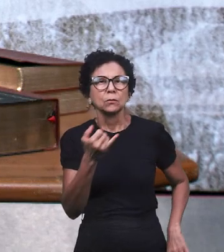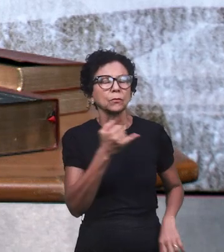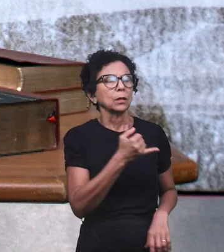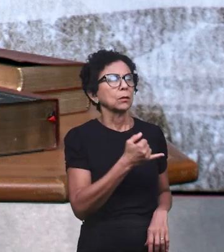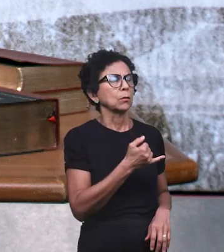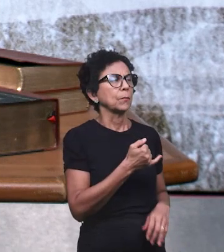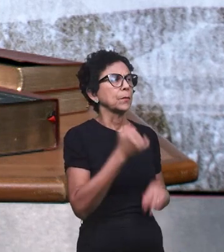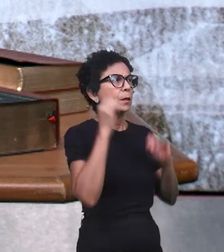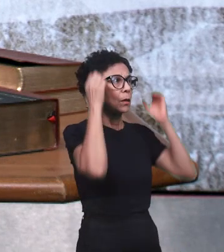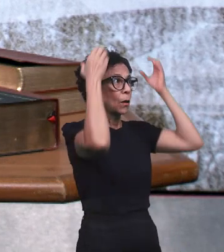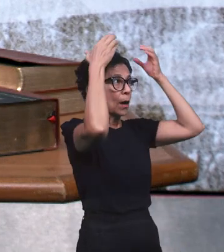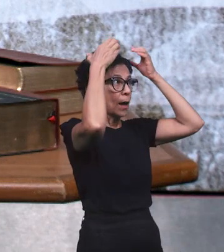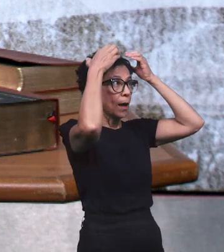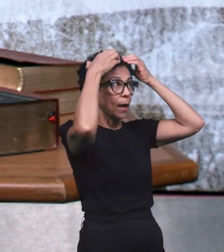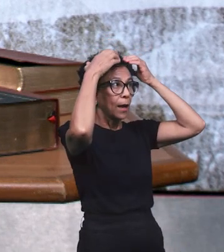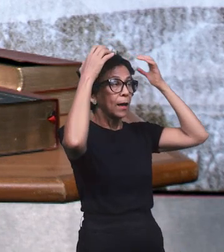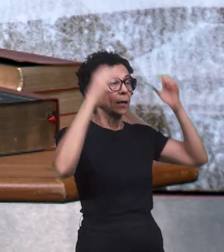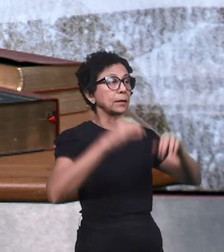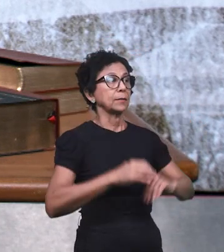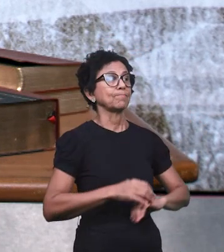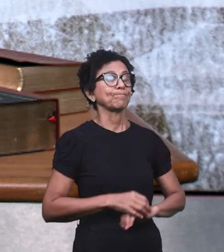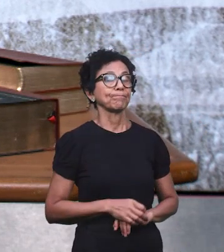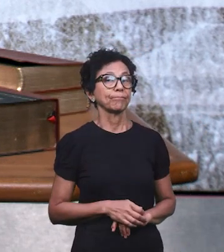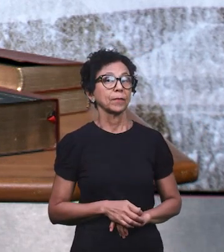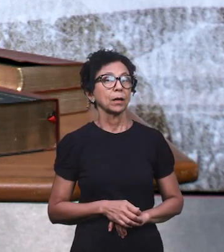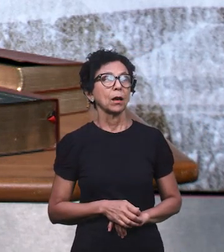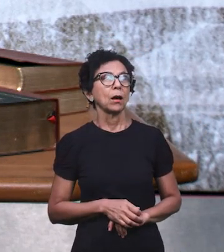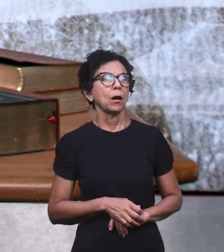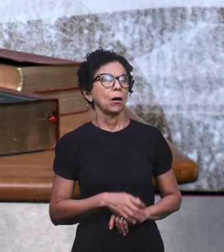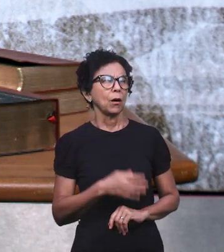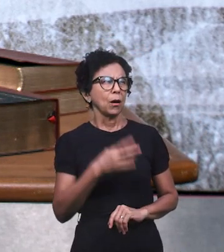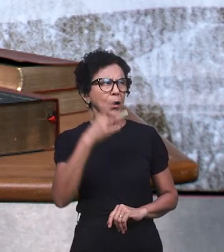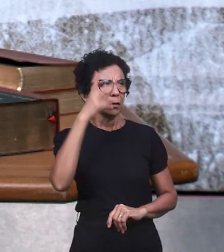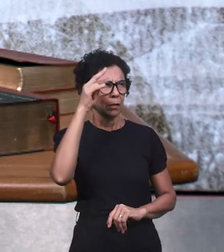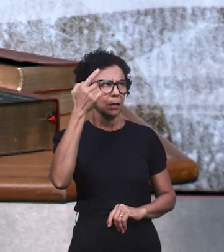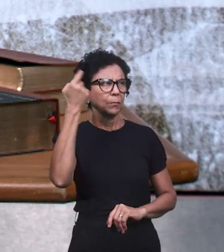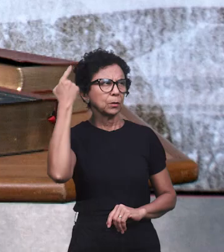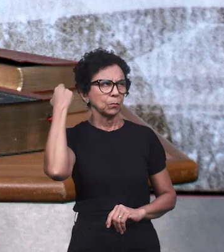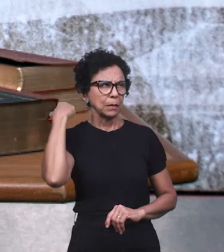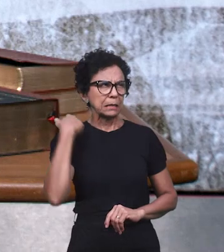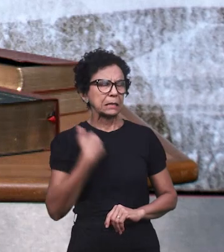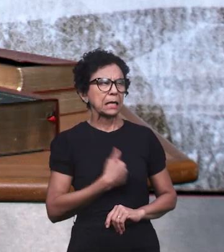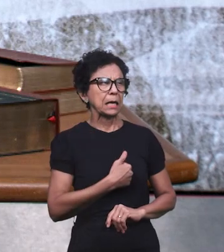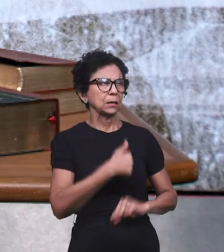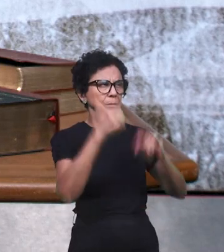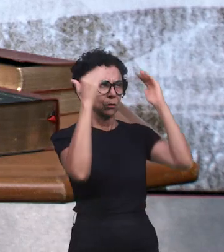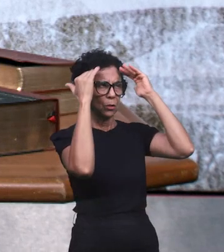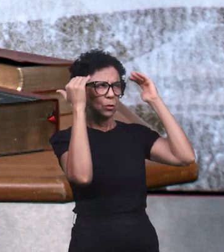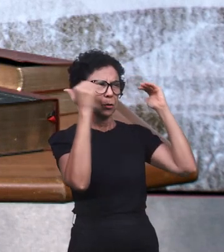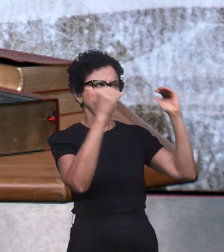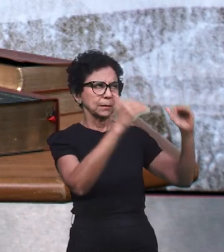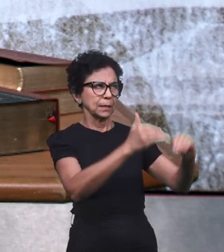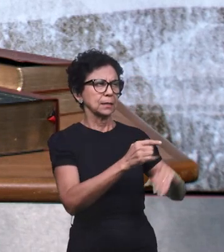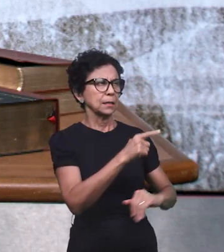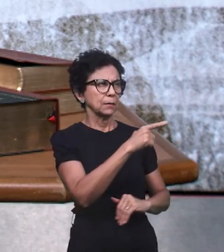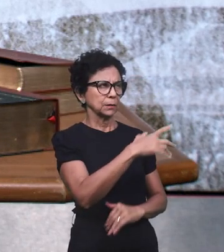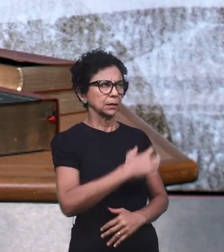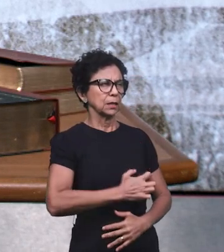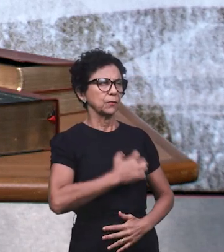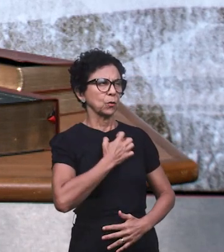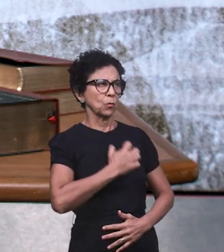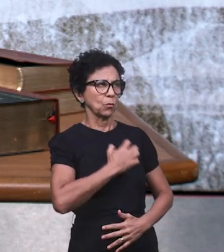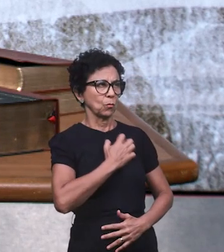hoje. Estando Faraó muito indignado contra os seus servos e pondo-me sob a prisão